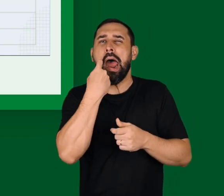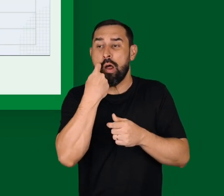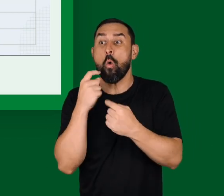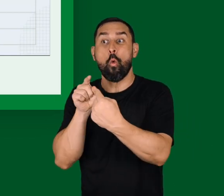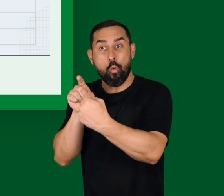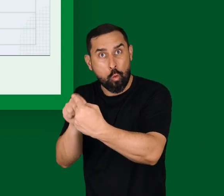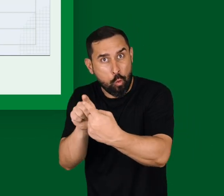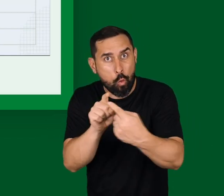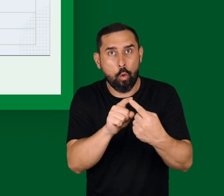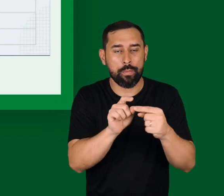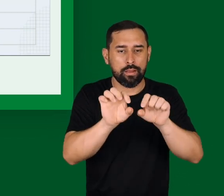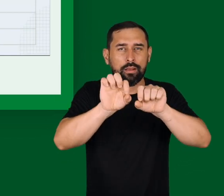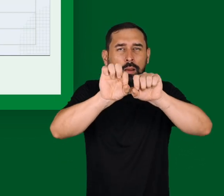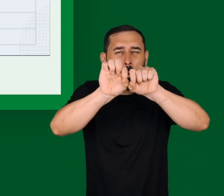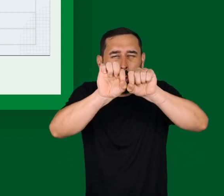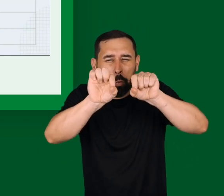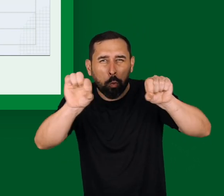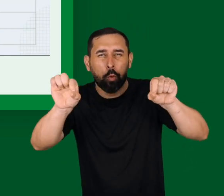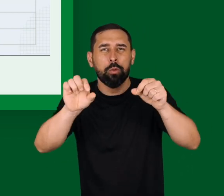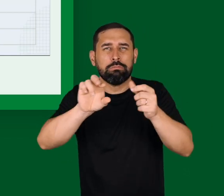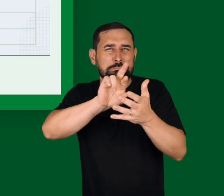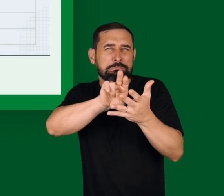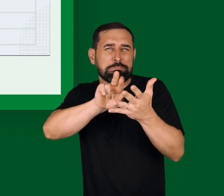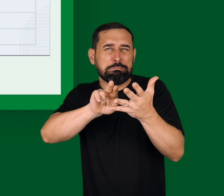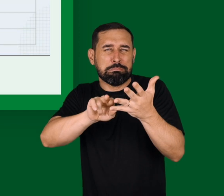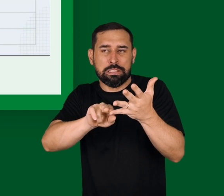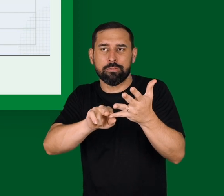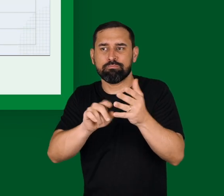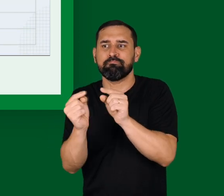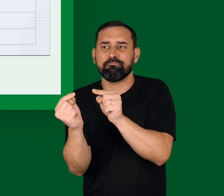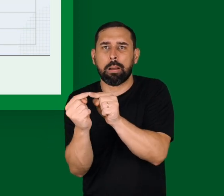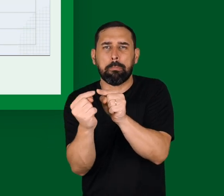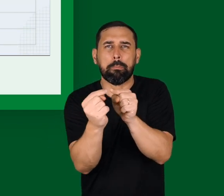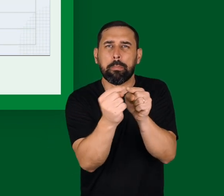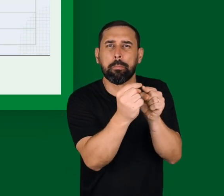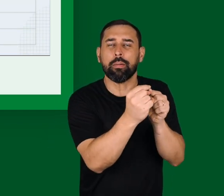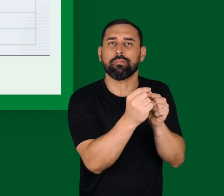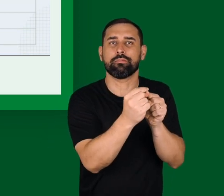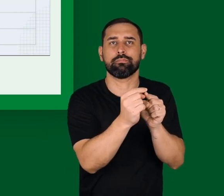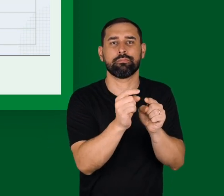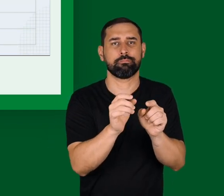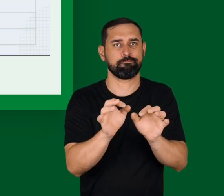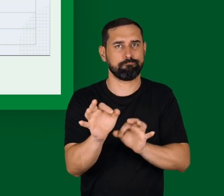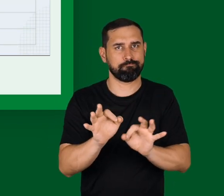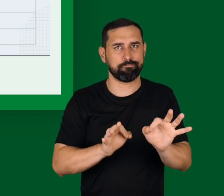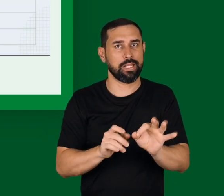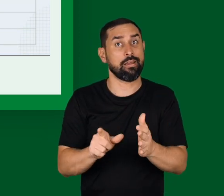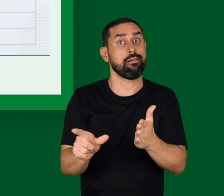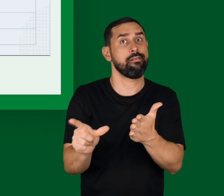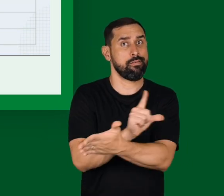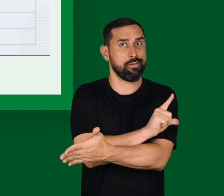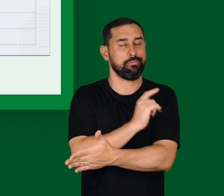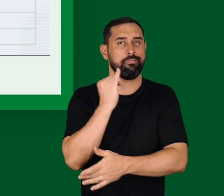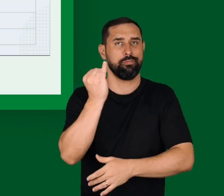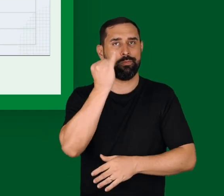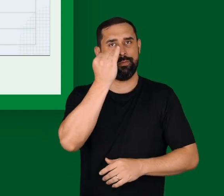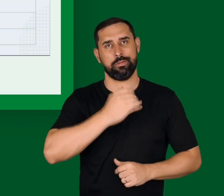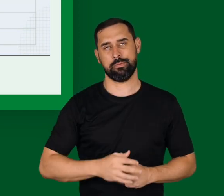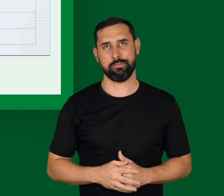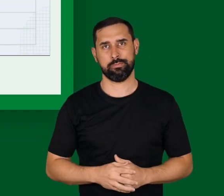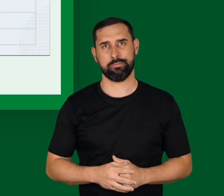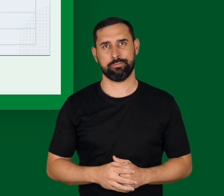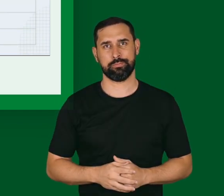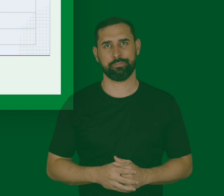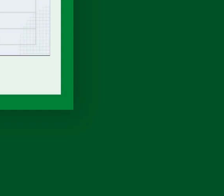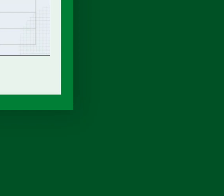Né? Vai ter laringoscópio específico, tubo específico para aquela faixa etária. Então, a gente tem que estar com